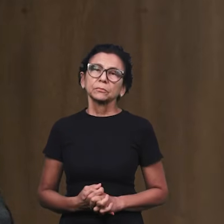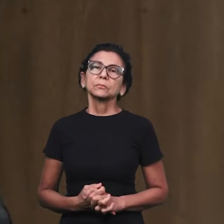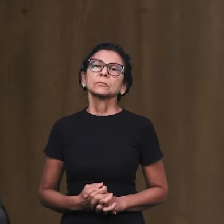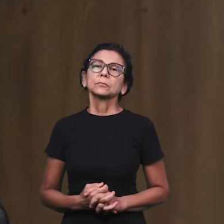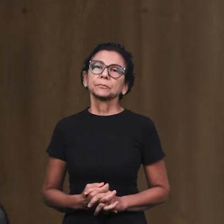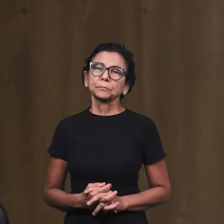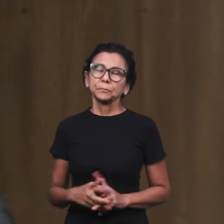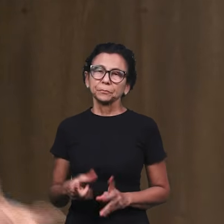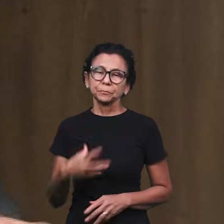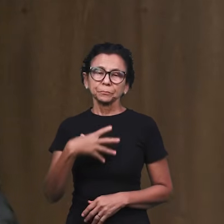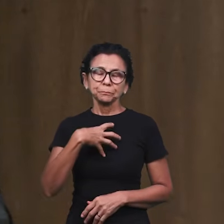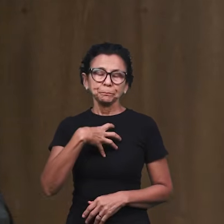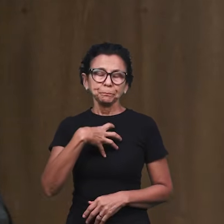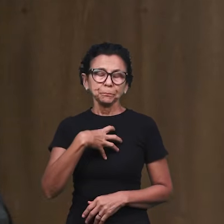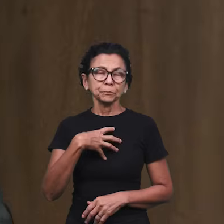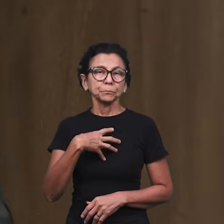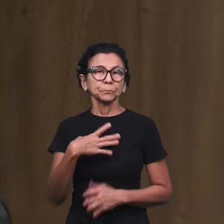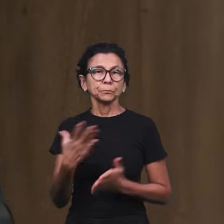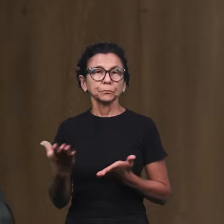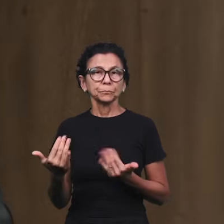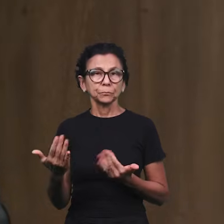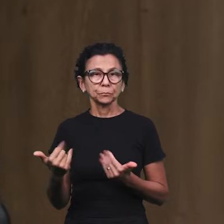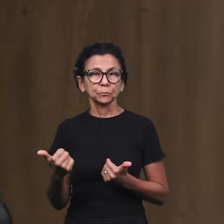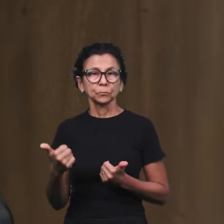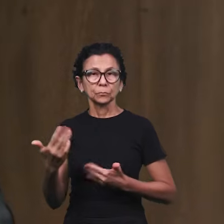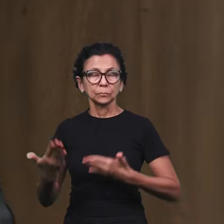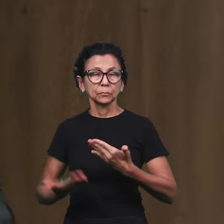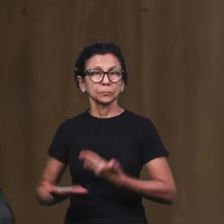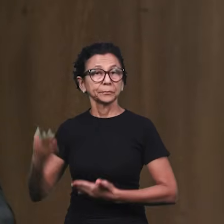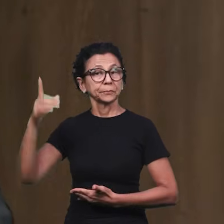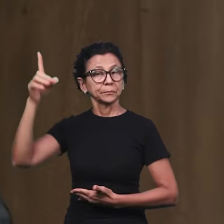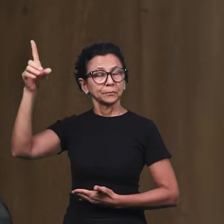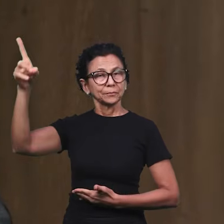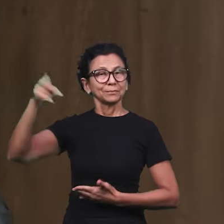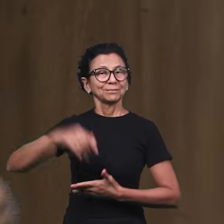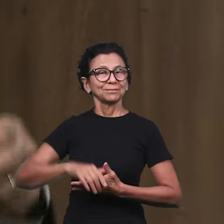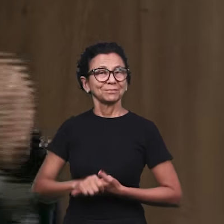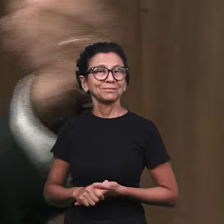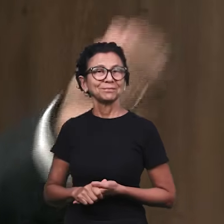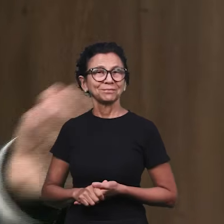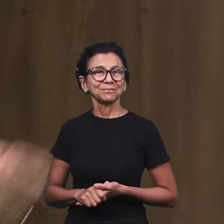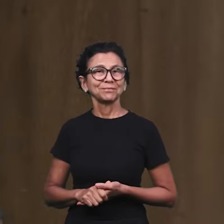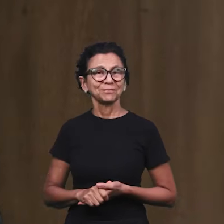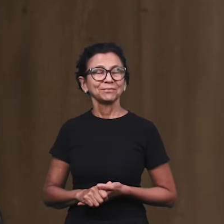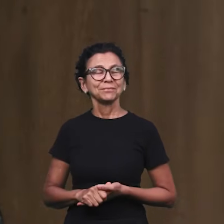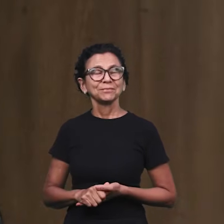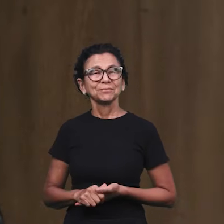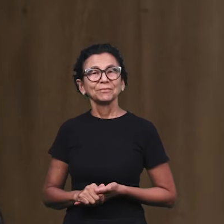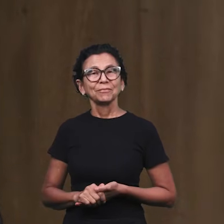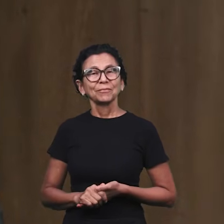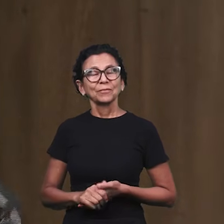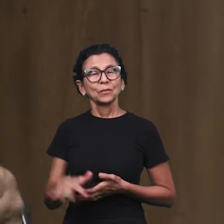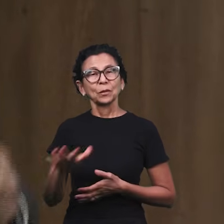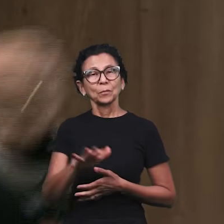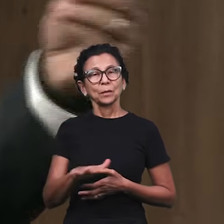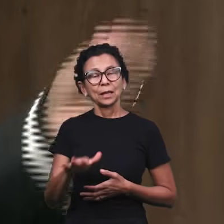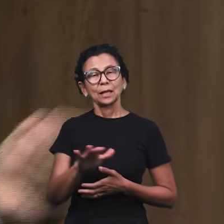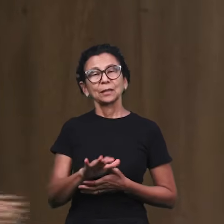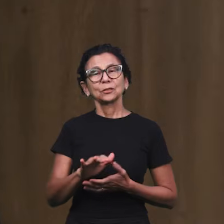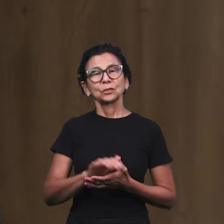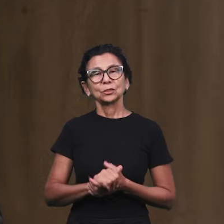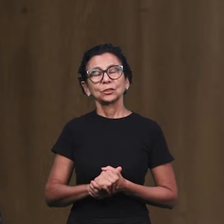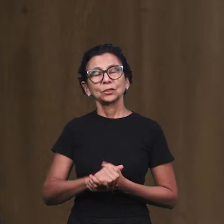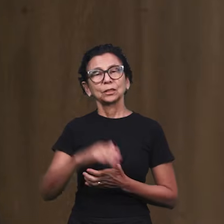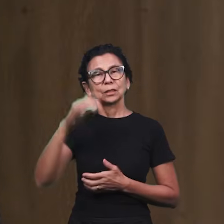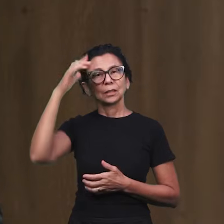nesse sentido que o jovem cristão ele se destaca dentro do ambiente acadêmico, dentro da